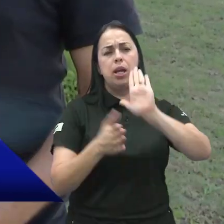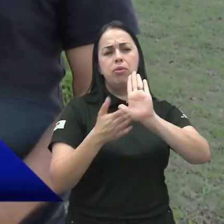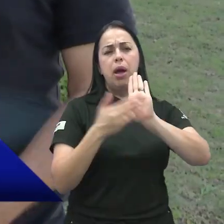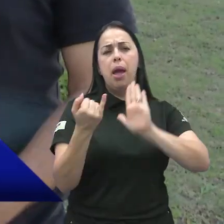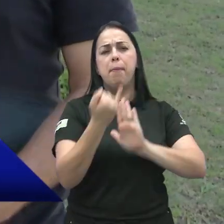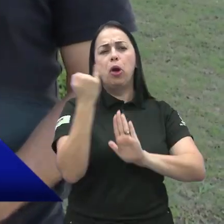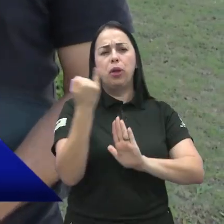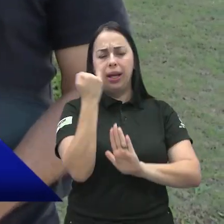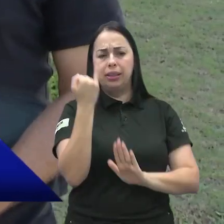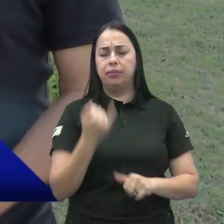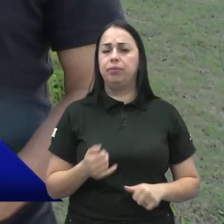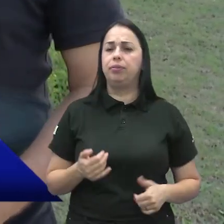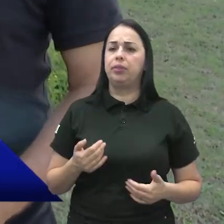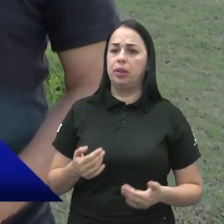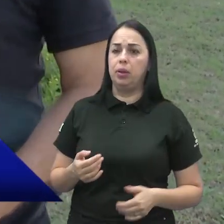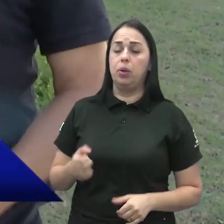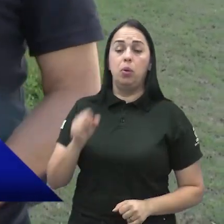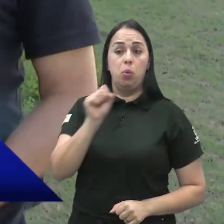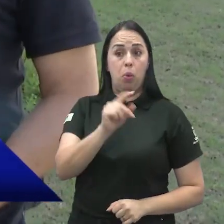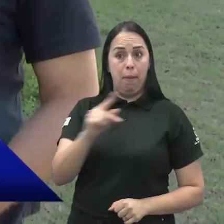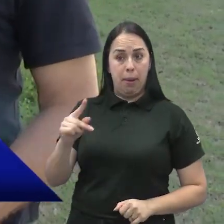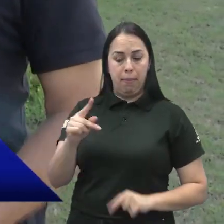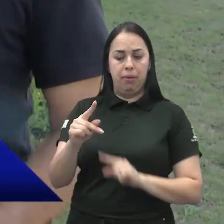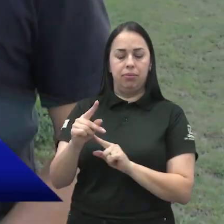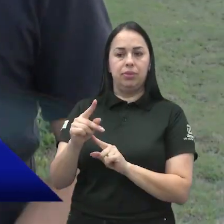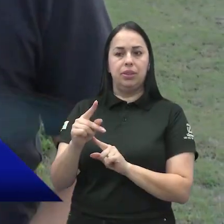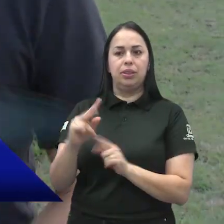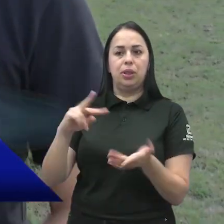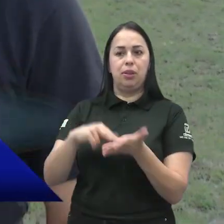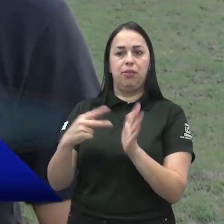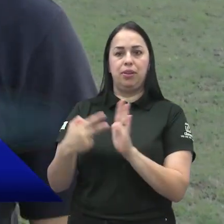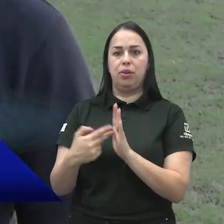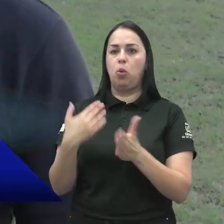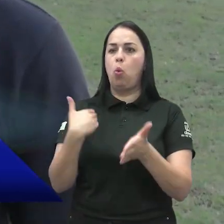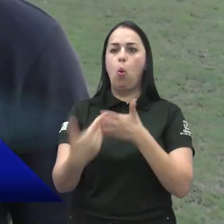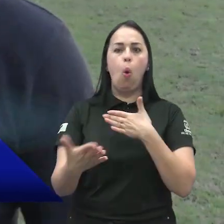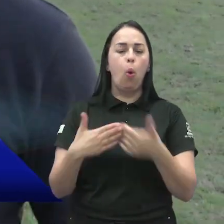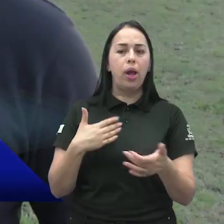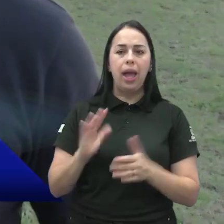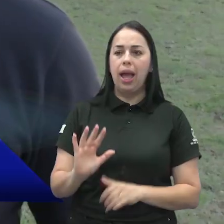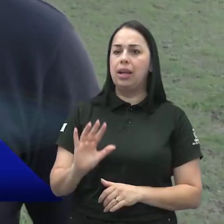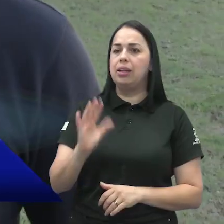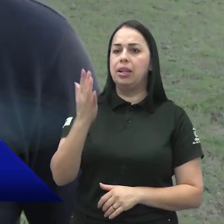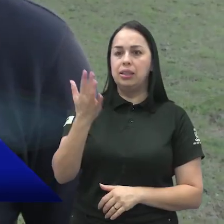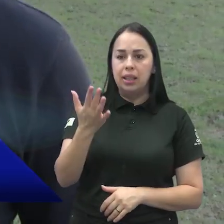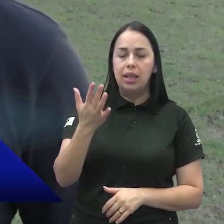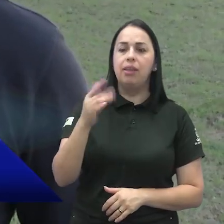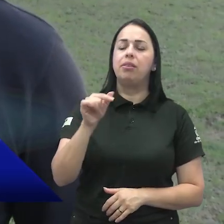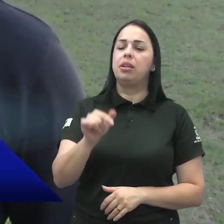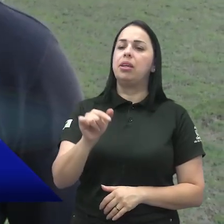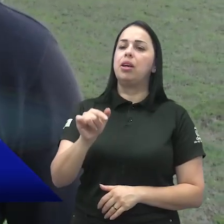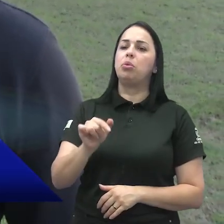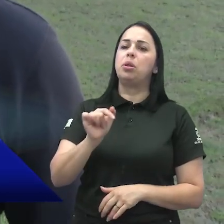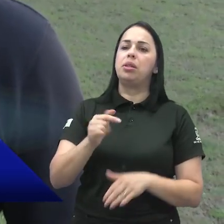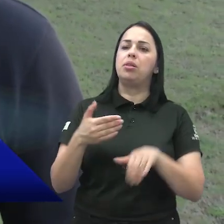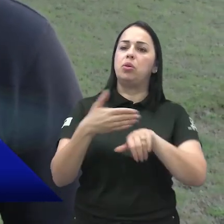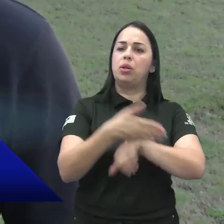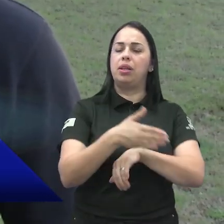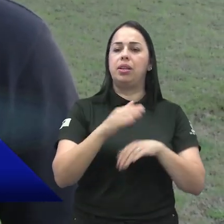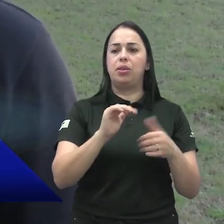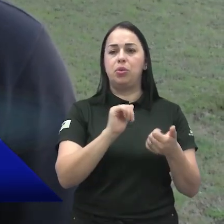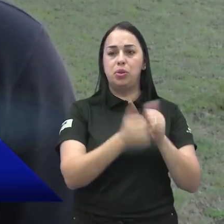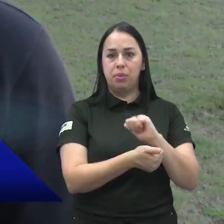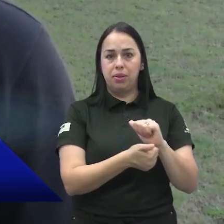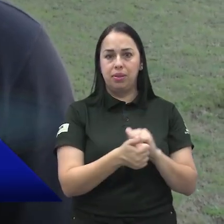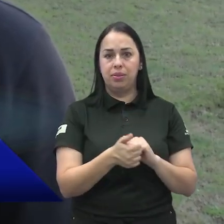população? Olha, o aplicativo ele é a porta de entrada para qualquer atividade nossa nos centros esportivos, nas